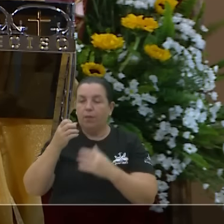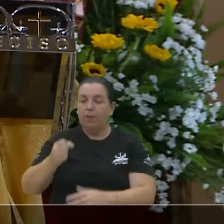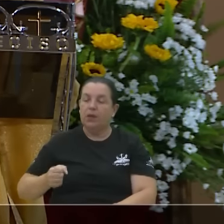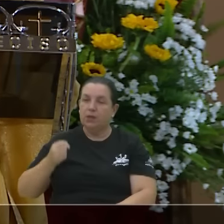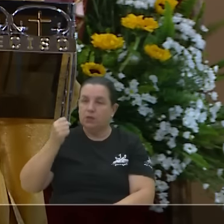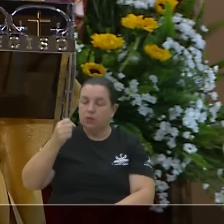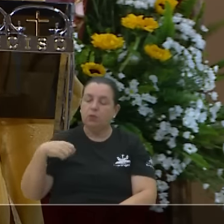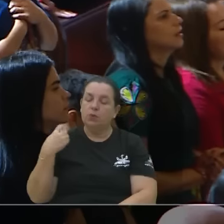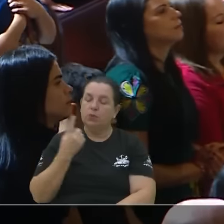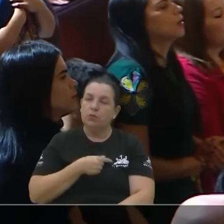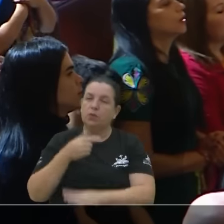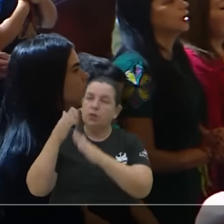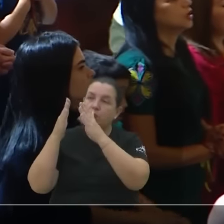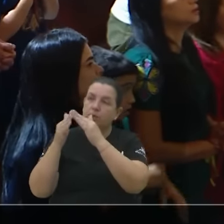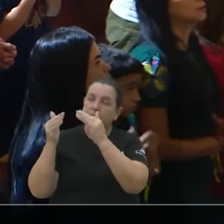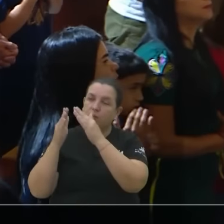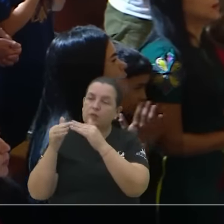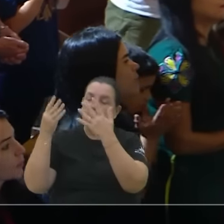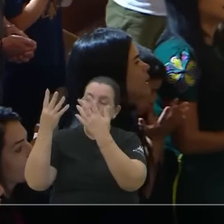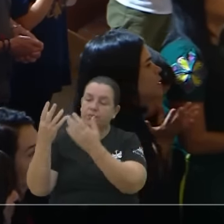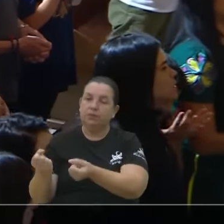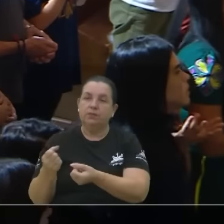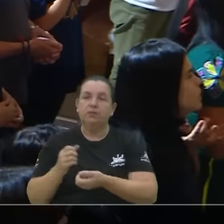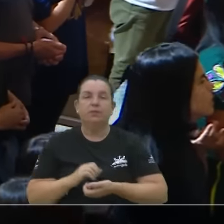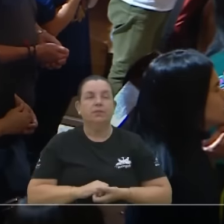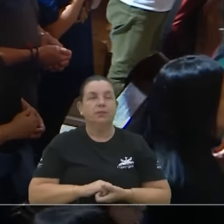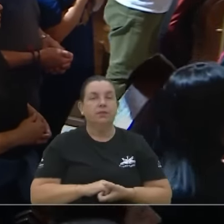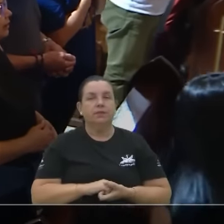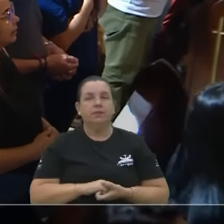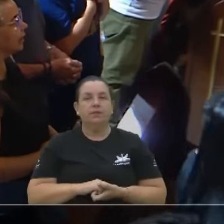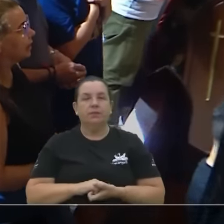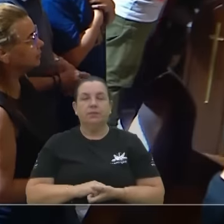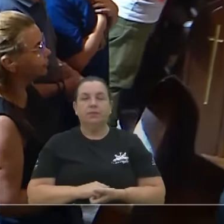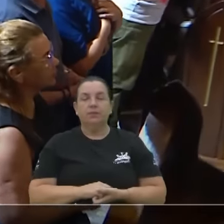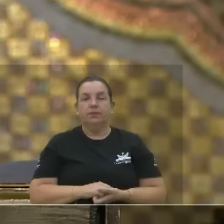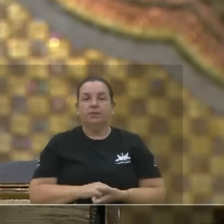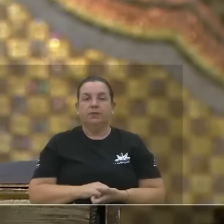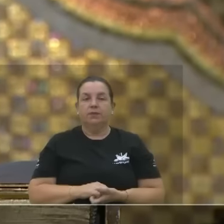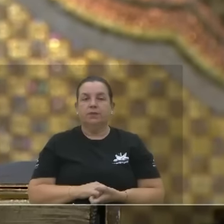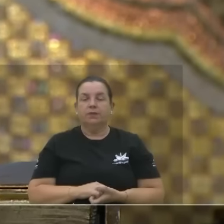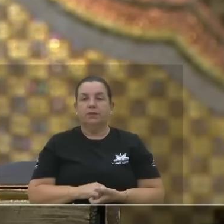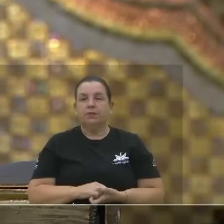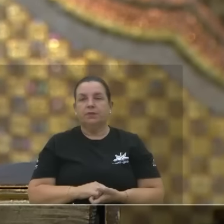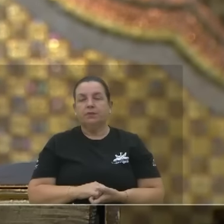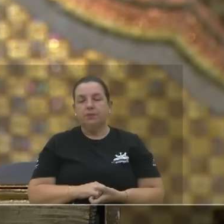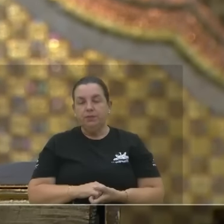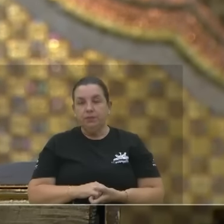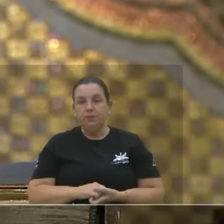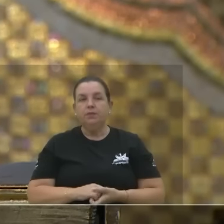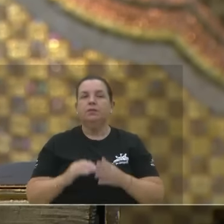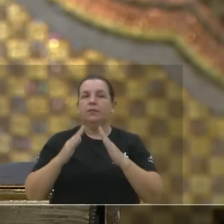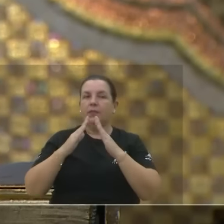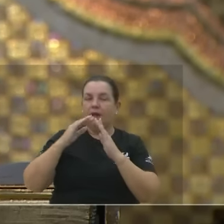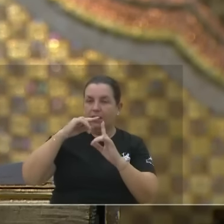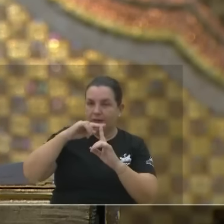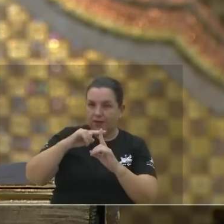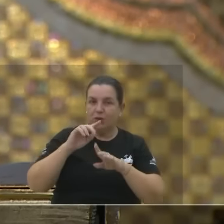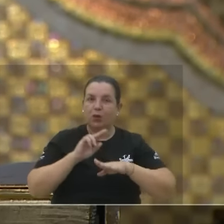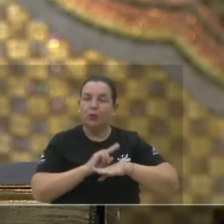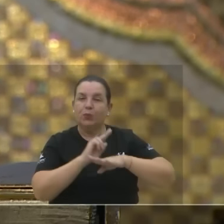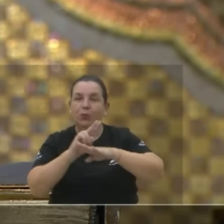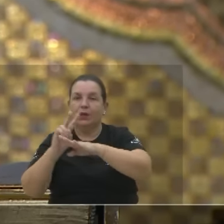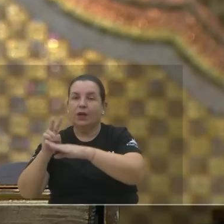atendei-nos todos. Por Cristo, bom pastor, atendei-nos. Para que a igreja, sob o cuidado